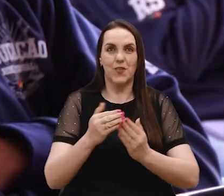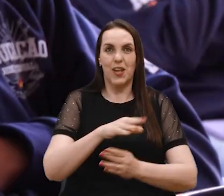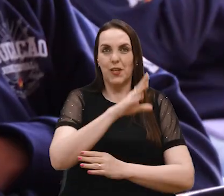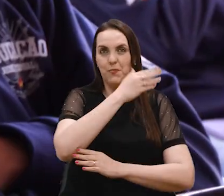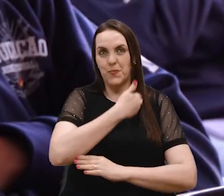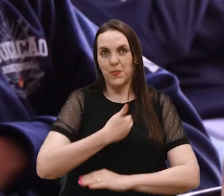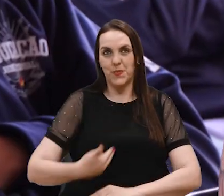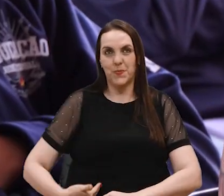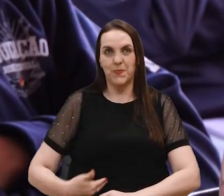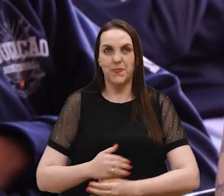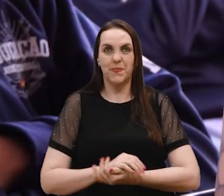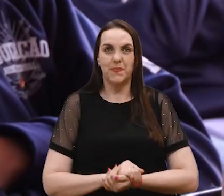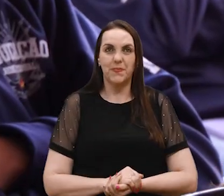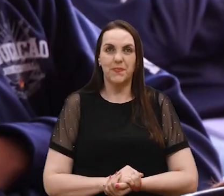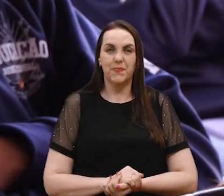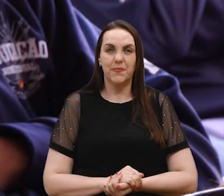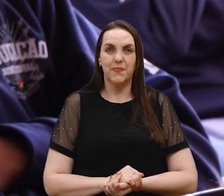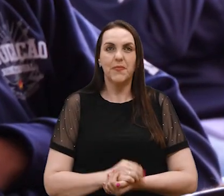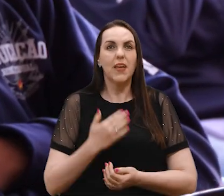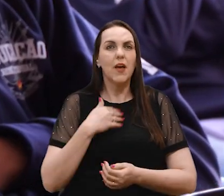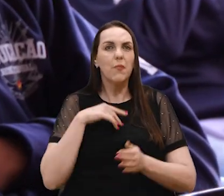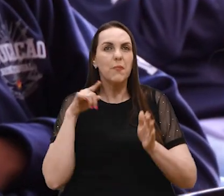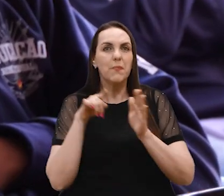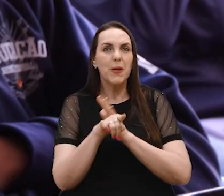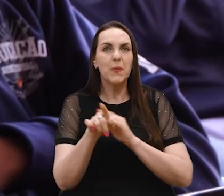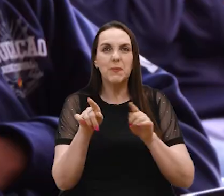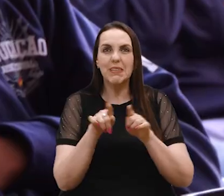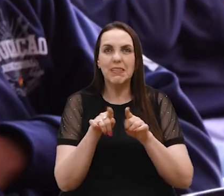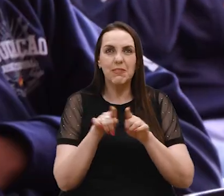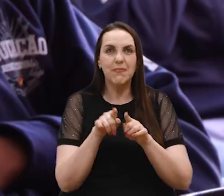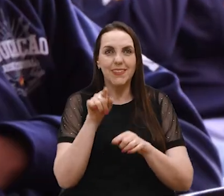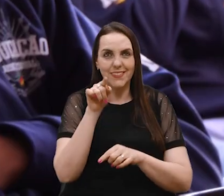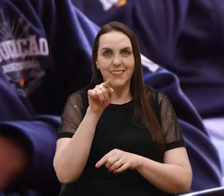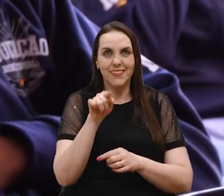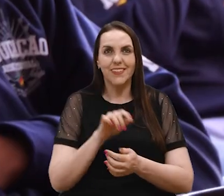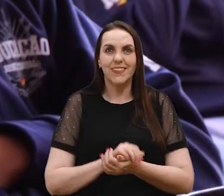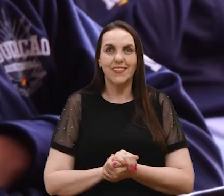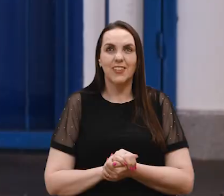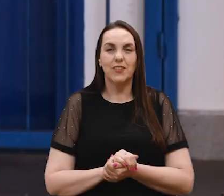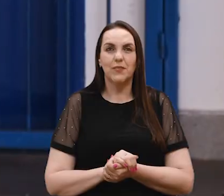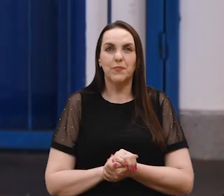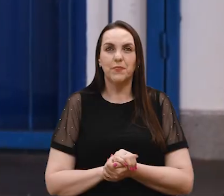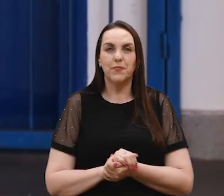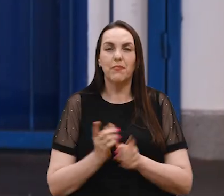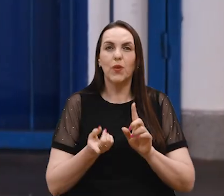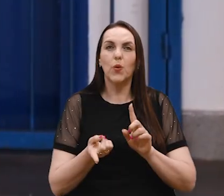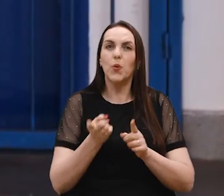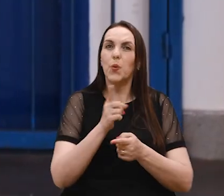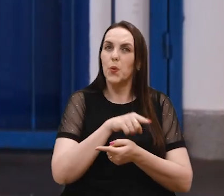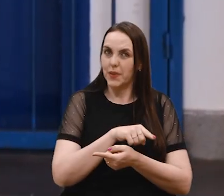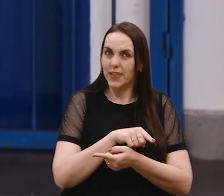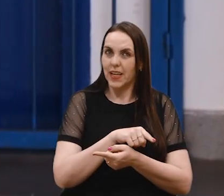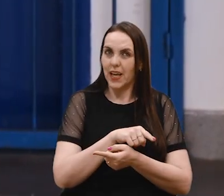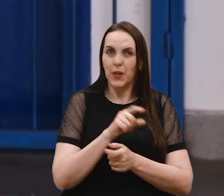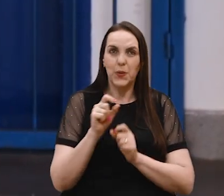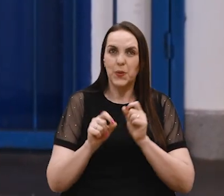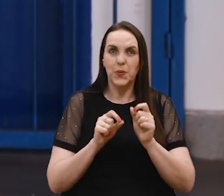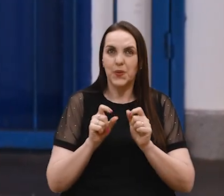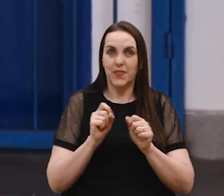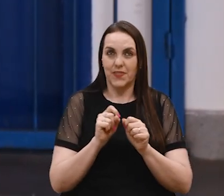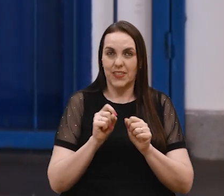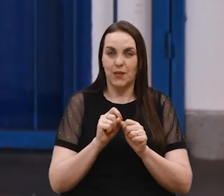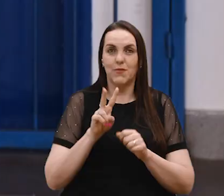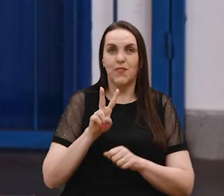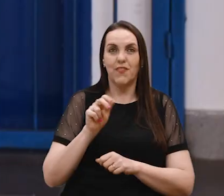escolas públicas. Eu tenho uma pergunta para ela, Vânia, que é o contrário da que a gente fez